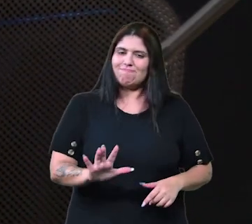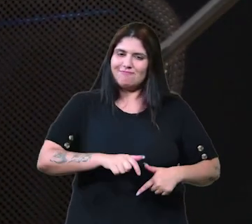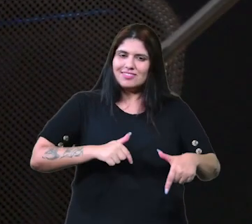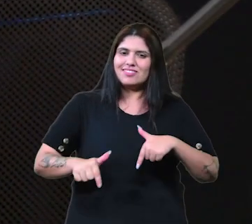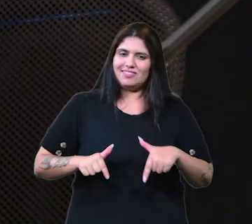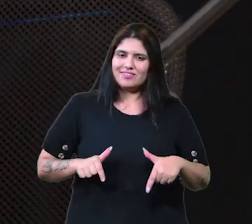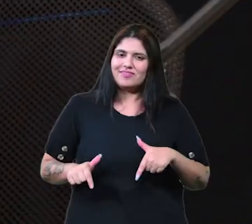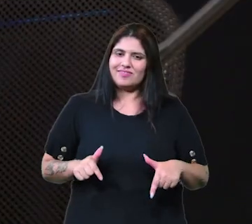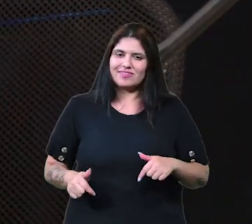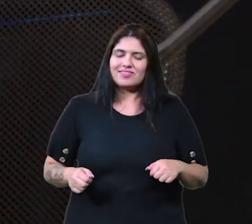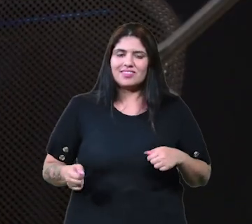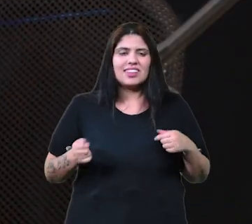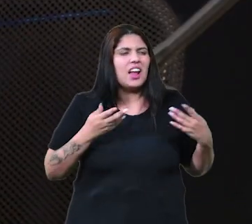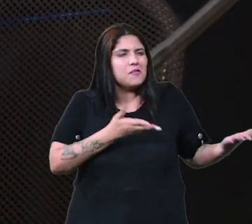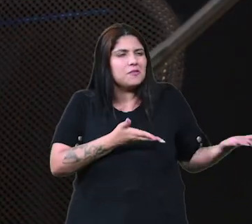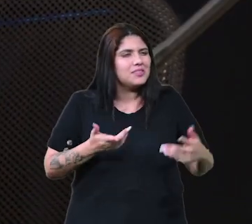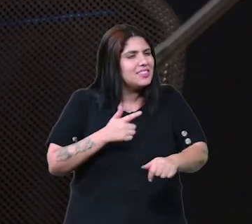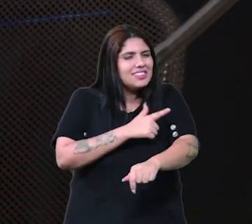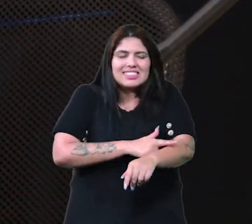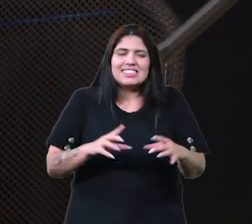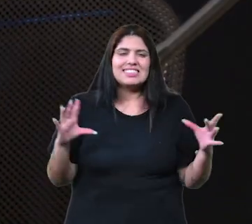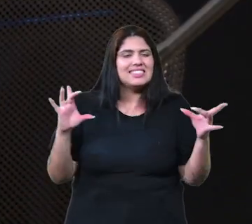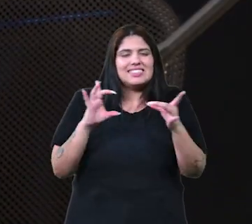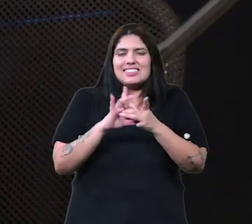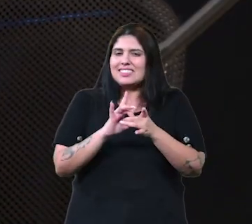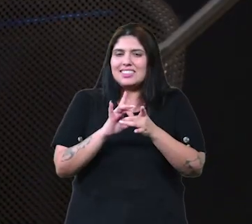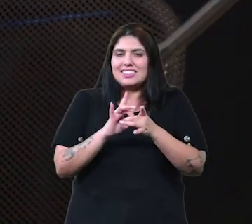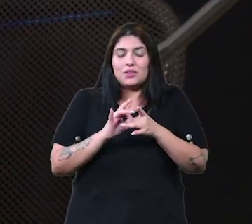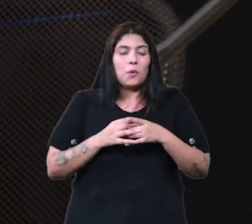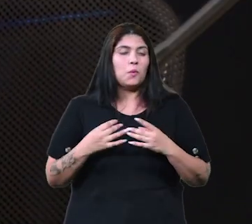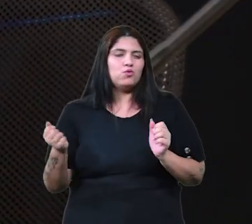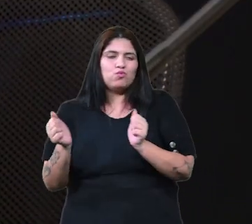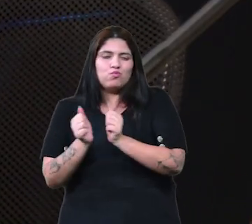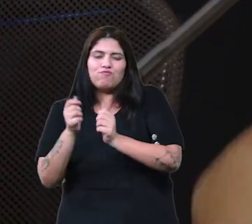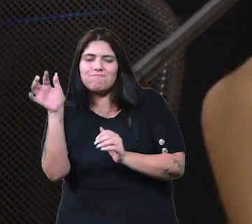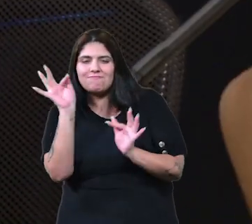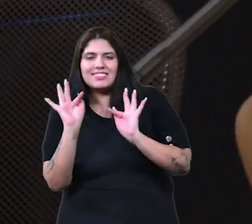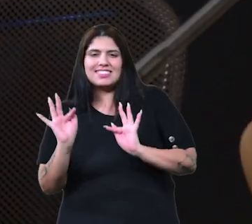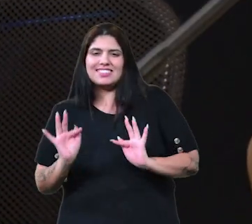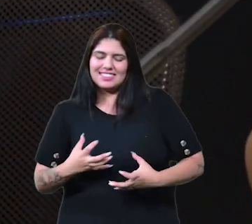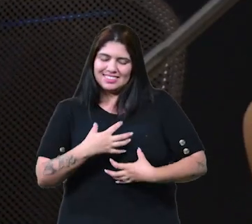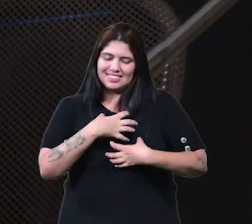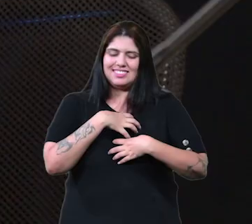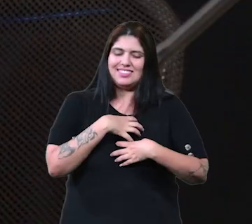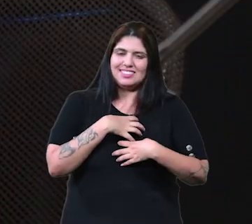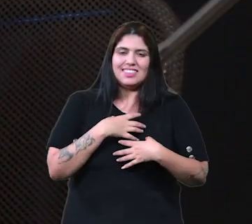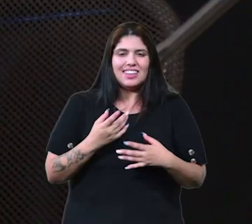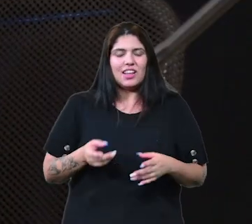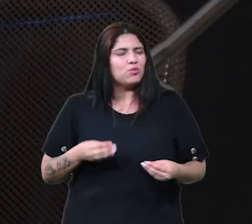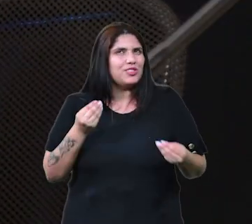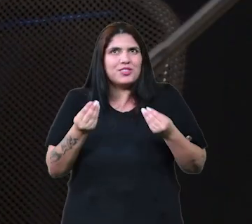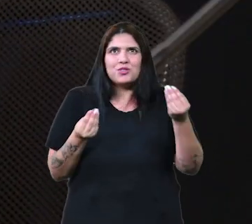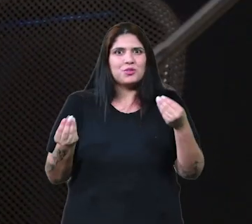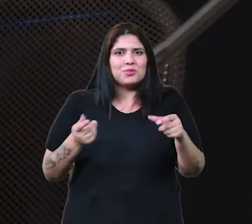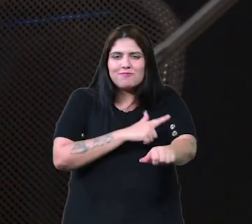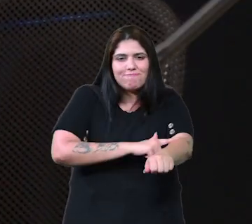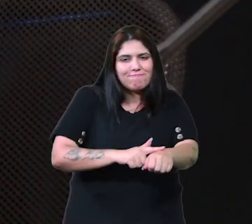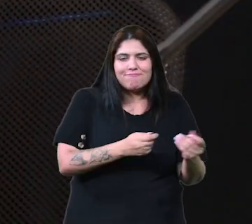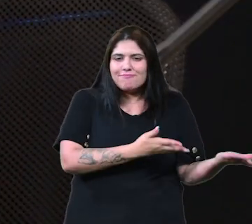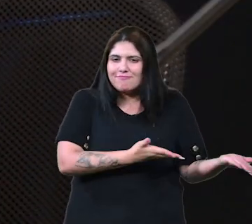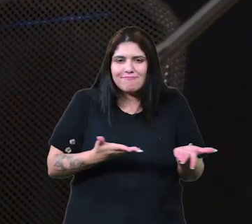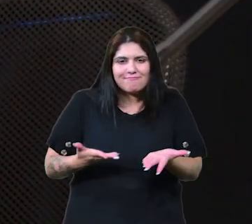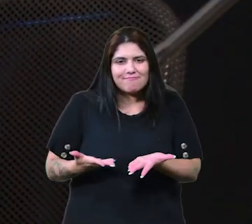relação muito tênue com felicidade. Não tem como você ser hospitaleiro se você não estiver bem, se você não estiver feliz no seu ambiente de